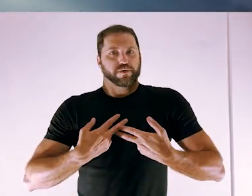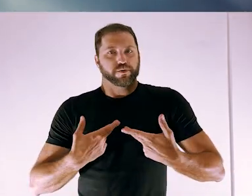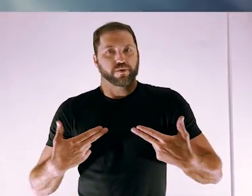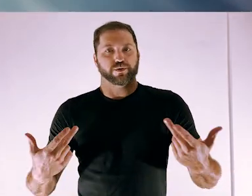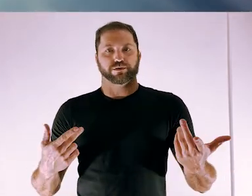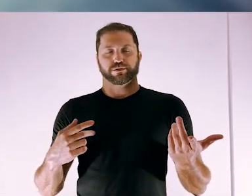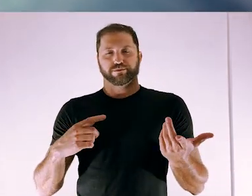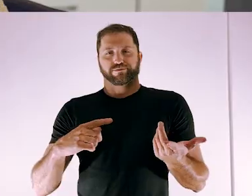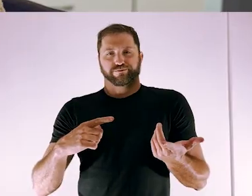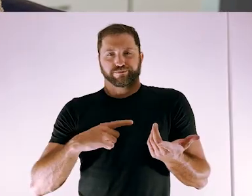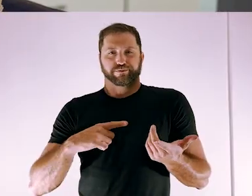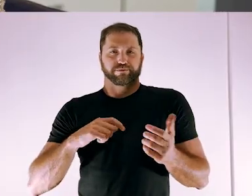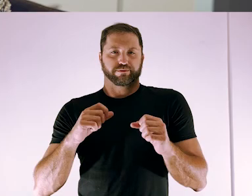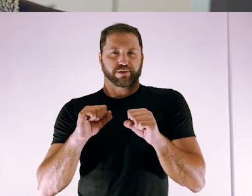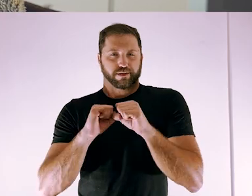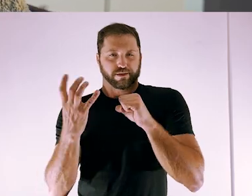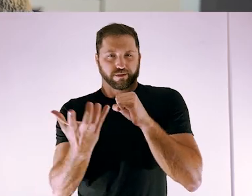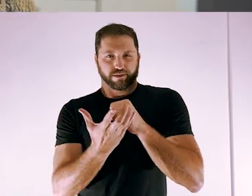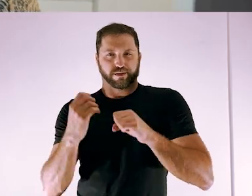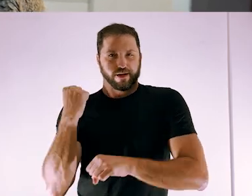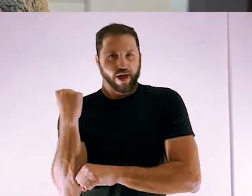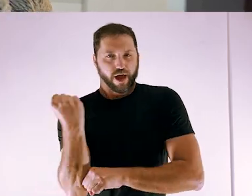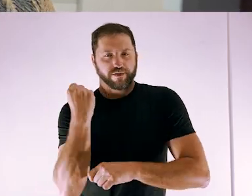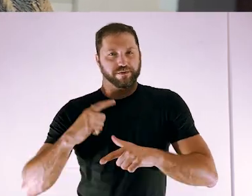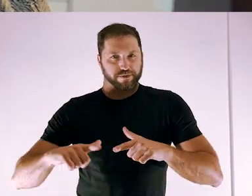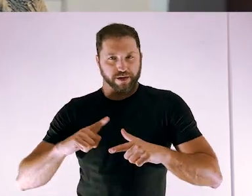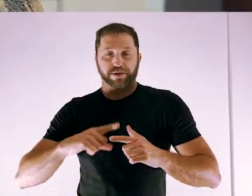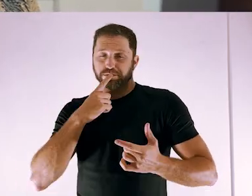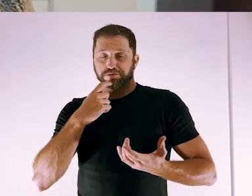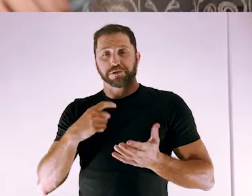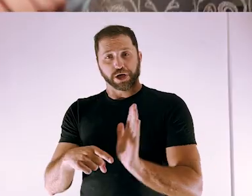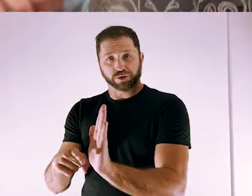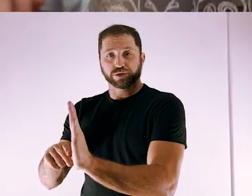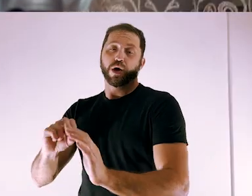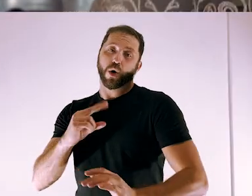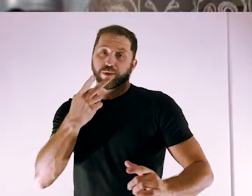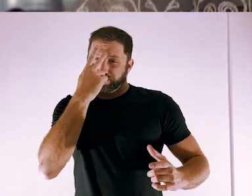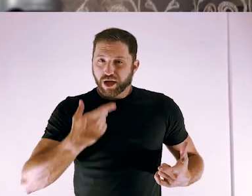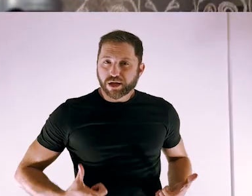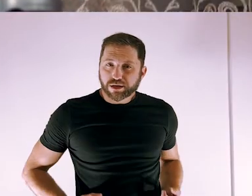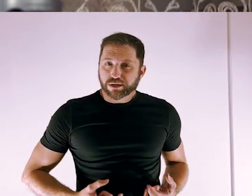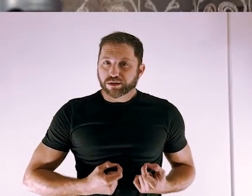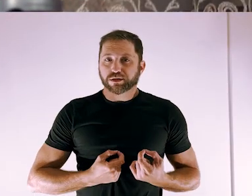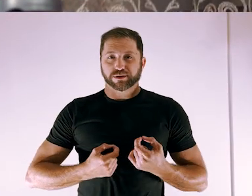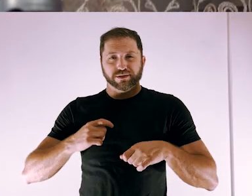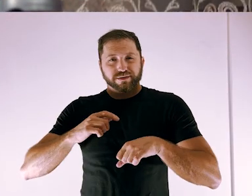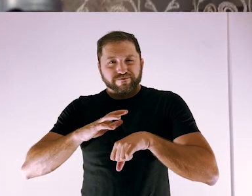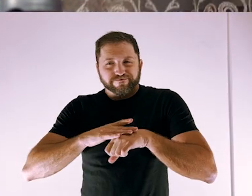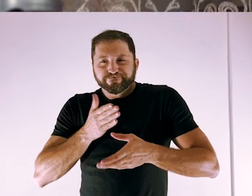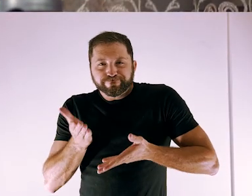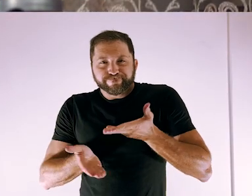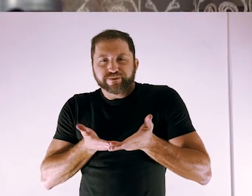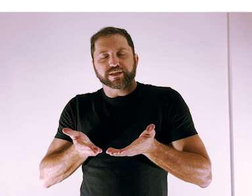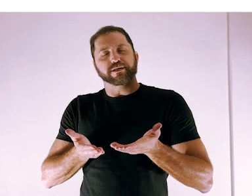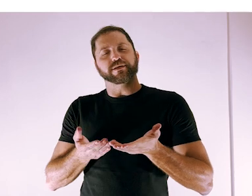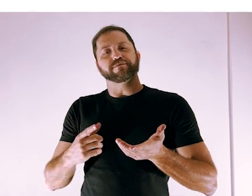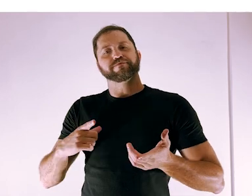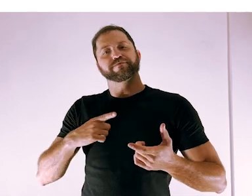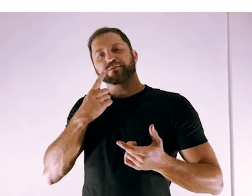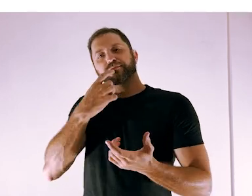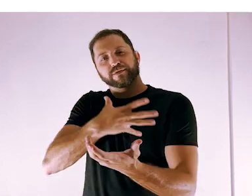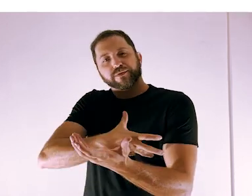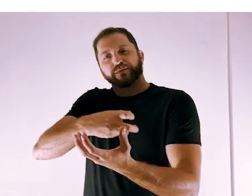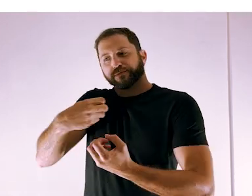procedimento cirúrgico, pacientes com complicações por Covid-19 e também para pacientes oncológicos.